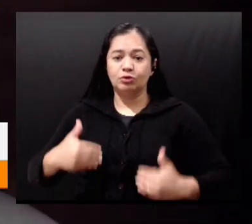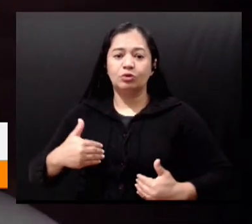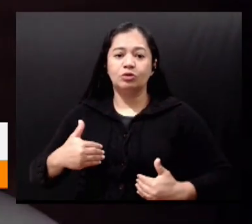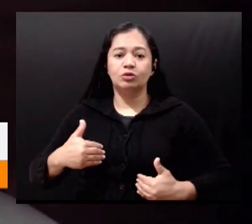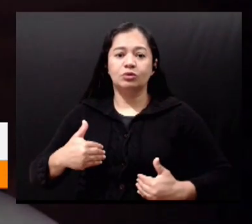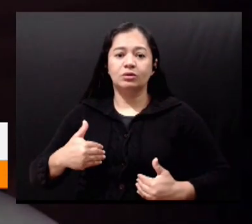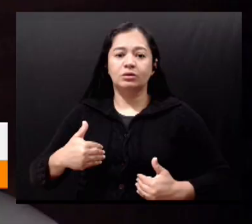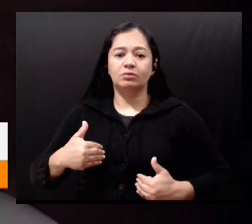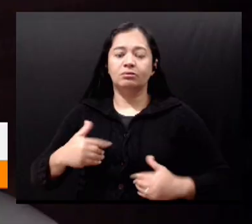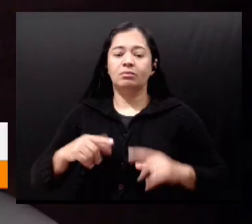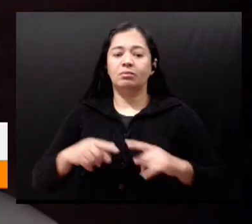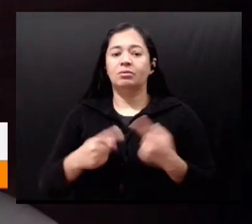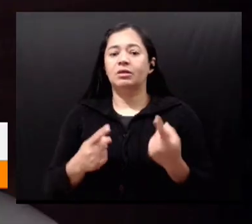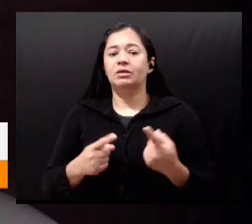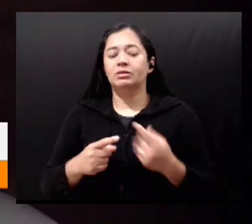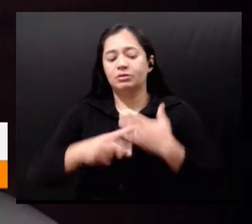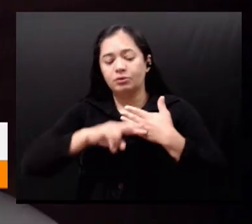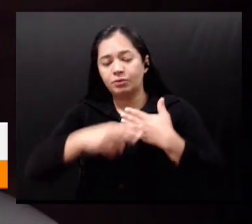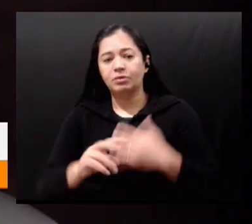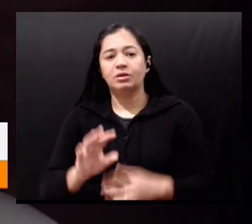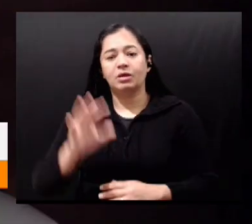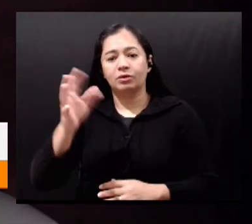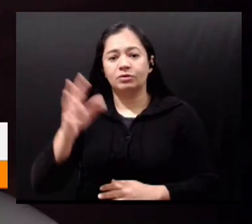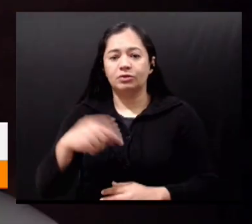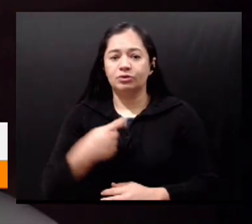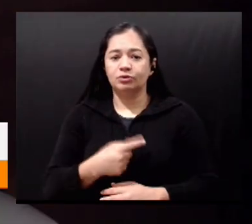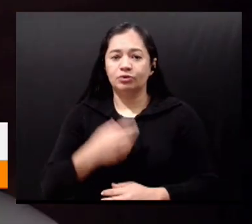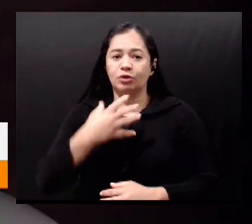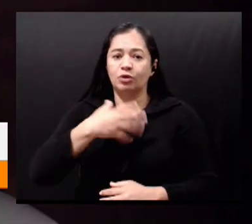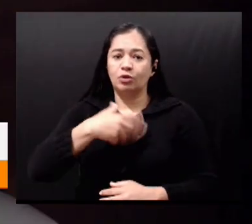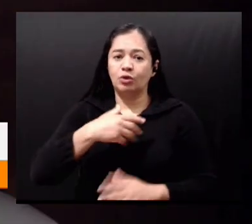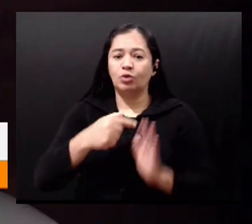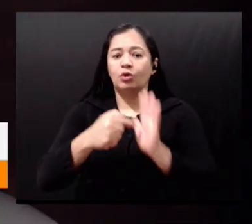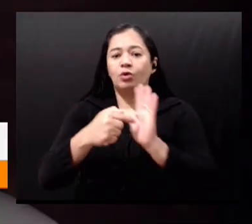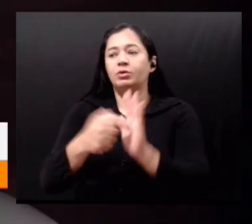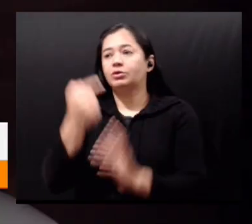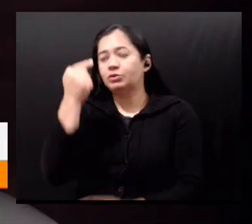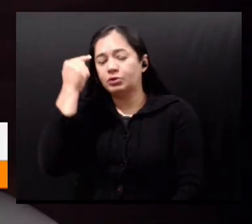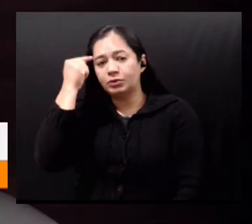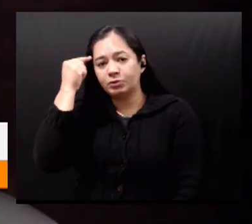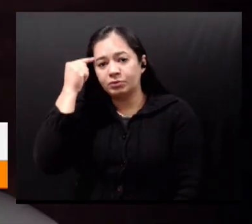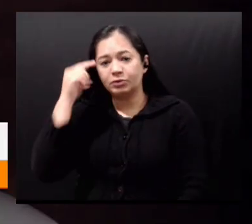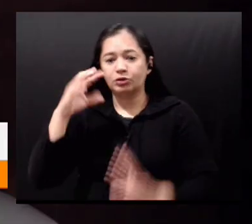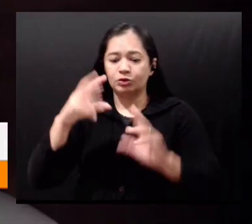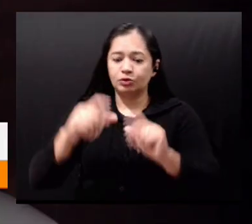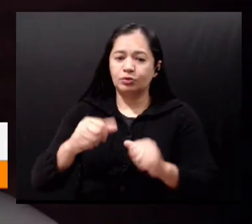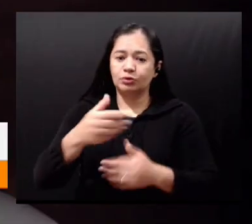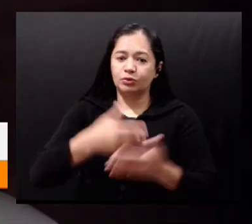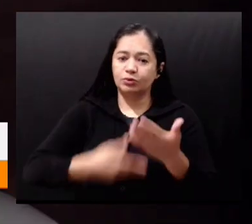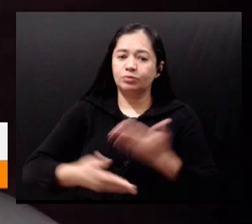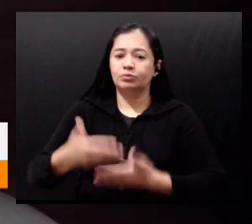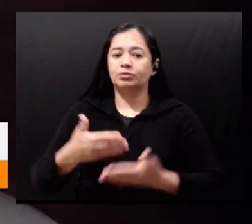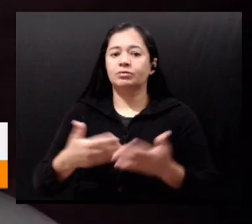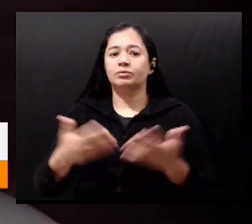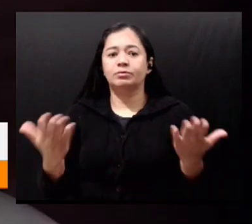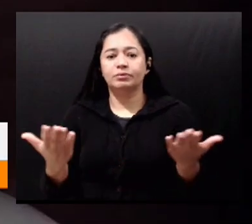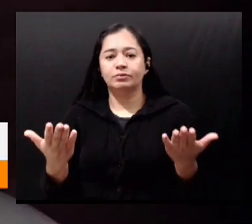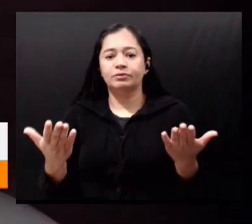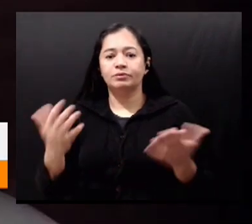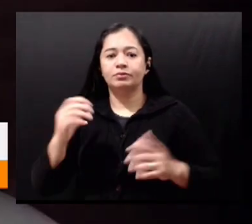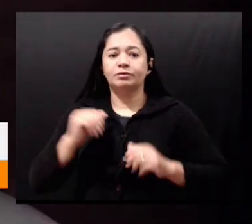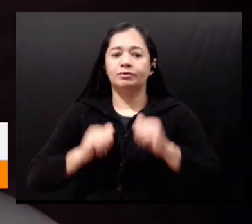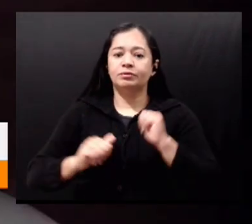tendo consequências para a gente no nosso comportamento, no nosso pensamento, está tudo interagindo. Uhum. Então, a ansiedade é uma